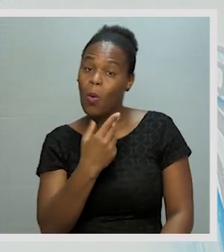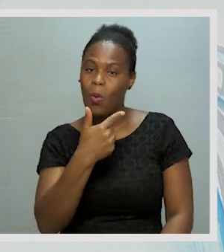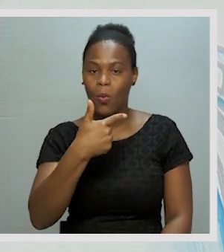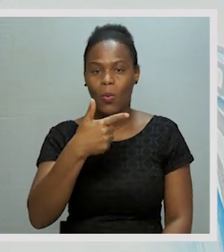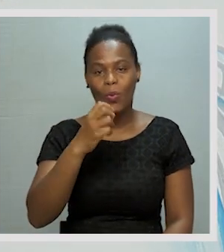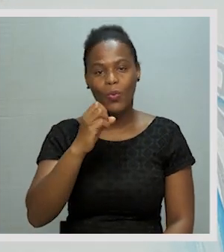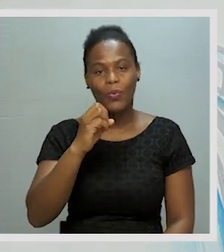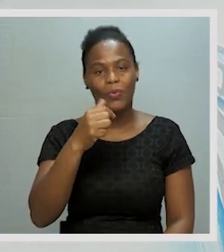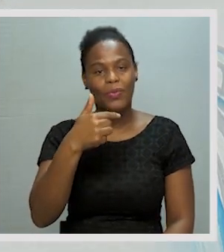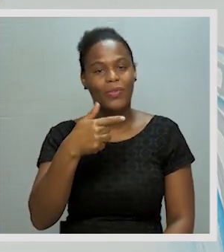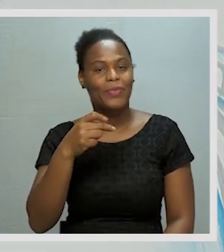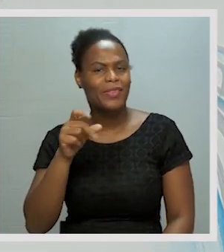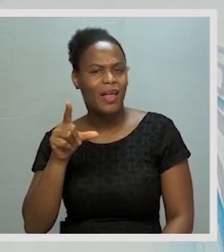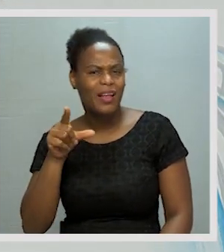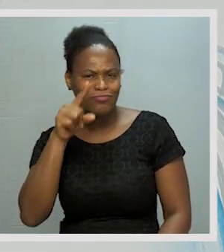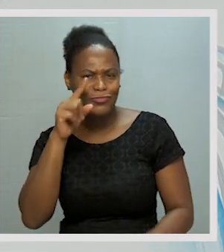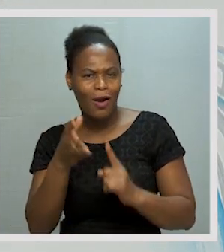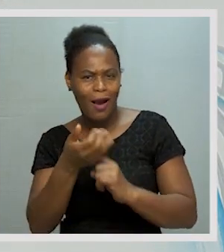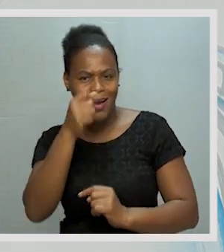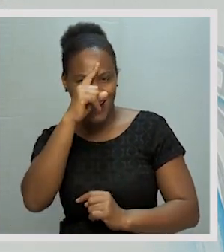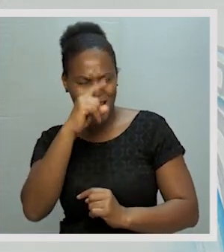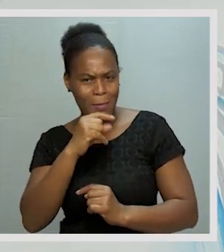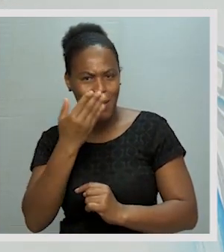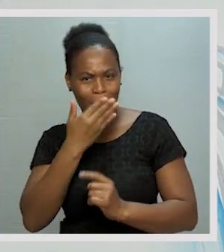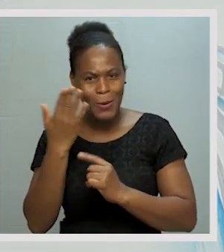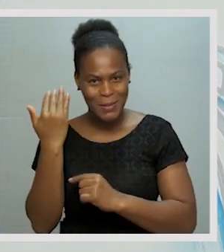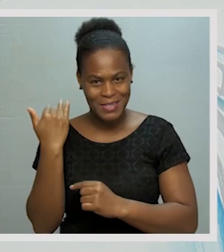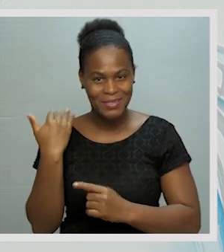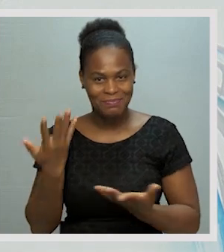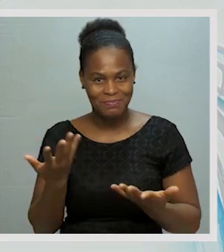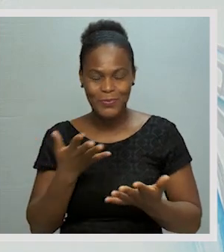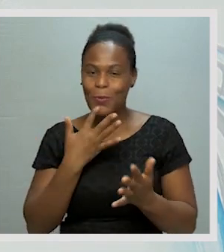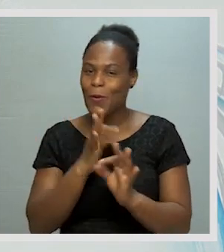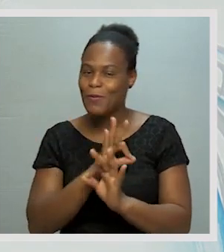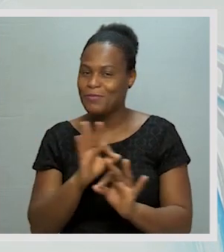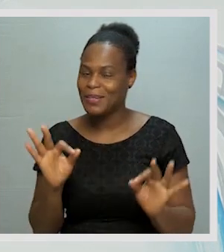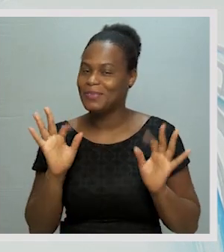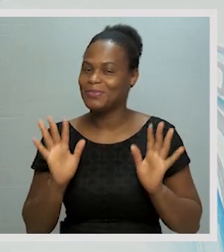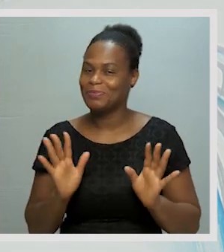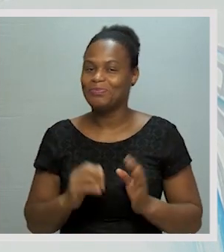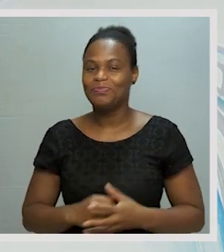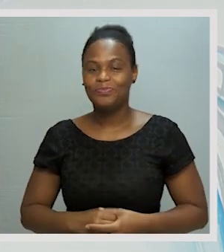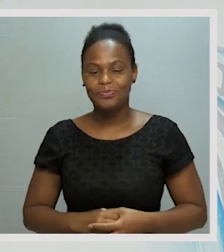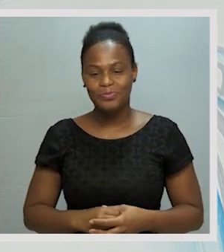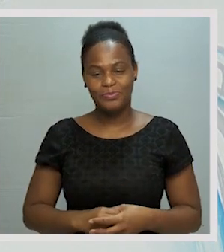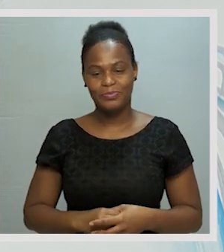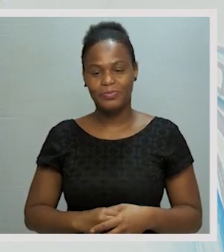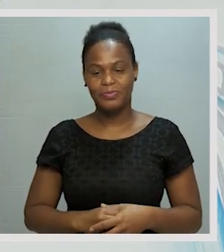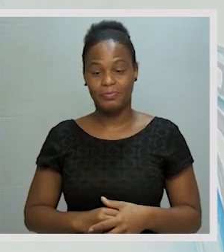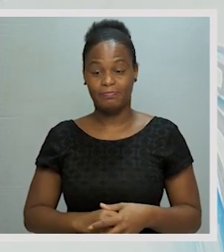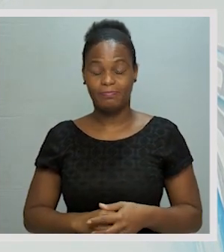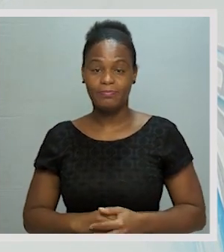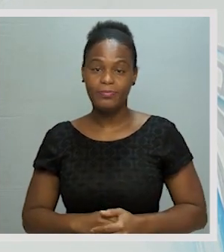a segunda parcela. Então, 43 e 35 são as parcelas e